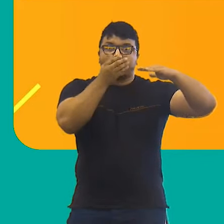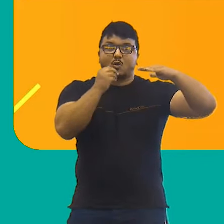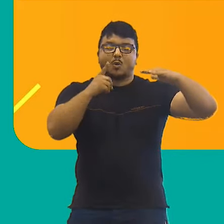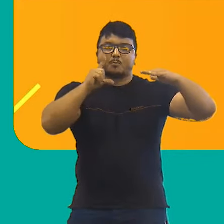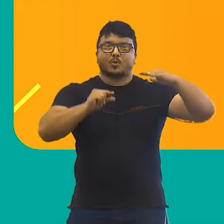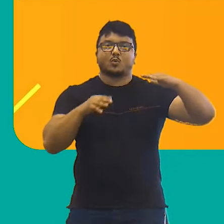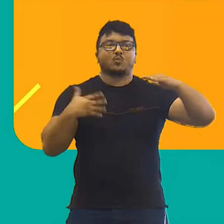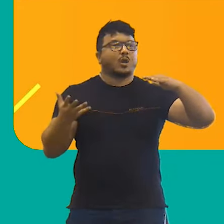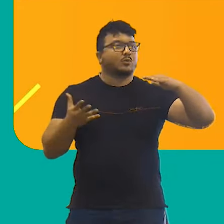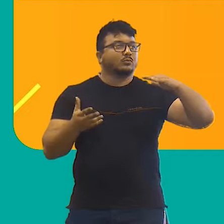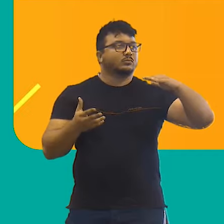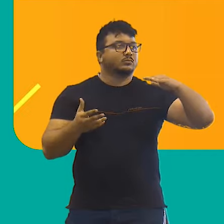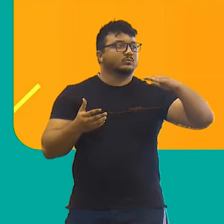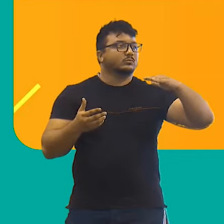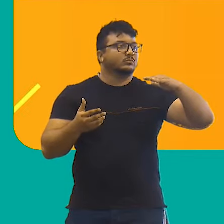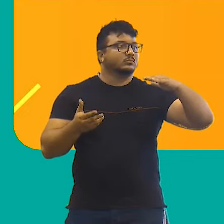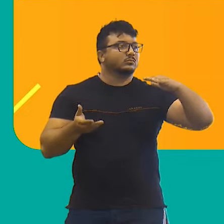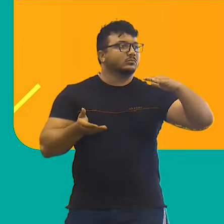passagem de corrente?